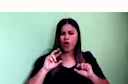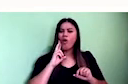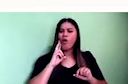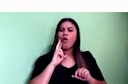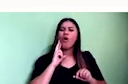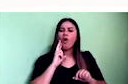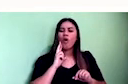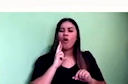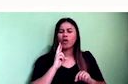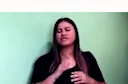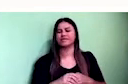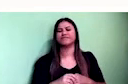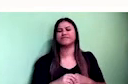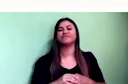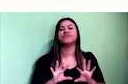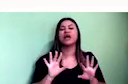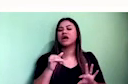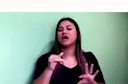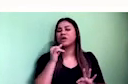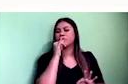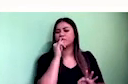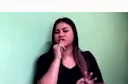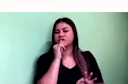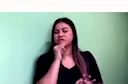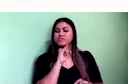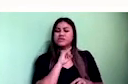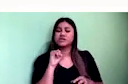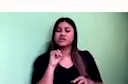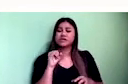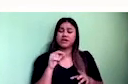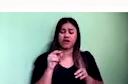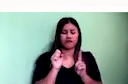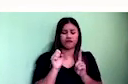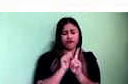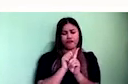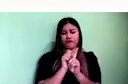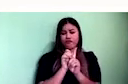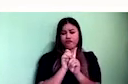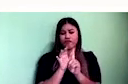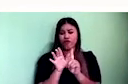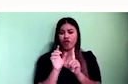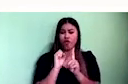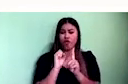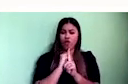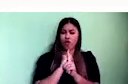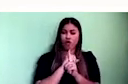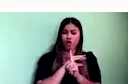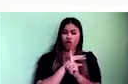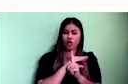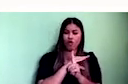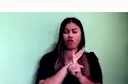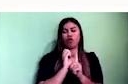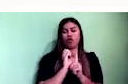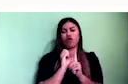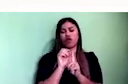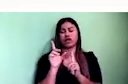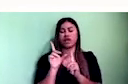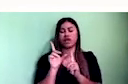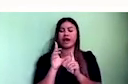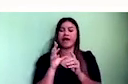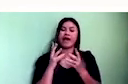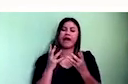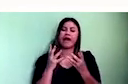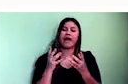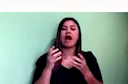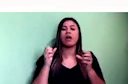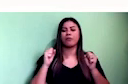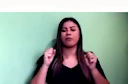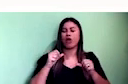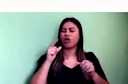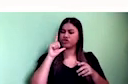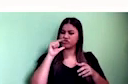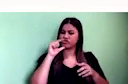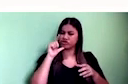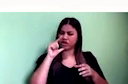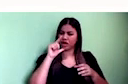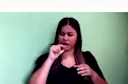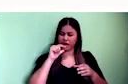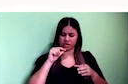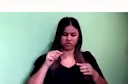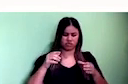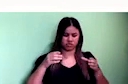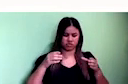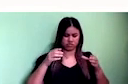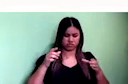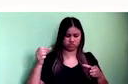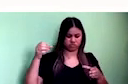inflorescências, florzinhas pequenininhas, né, coisas macias, menos consistentes, Você ferve a água, joga em cima daquela